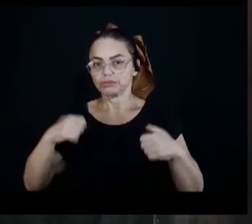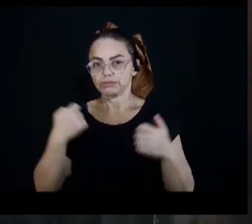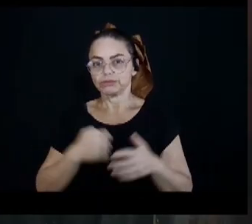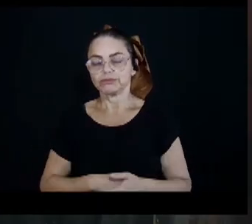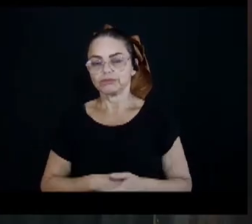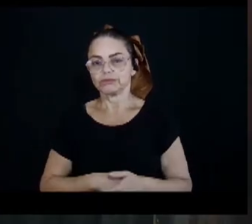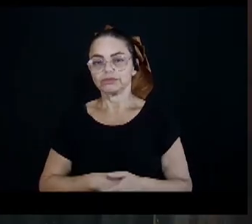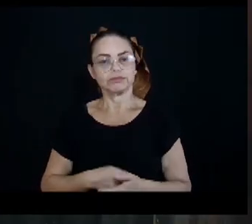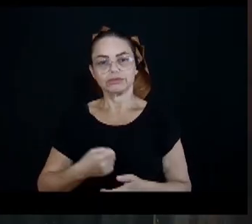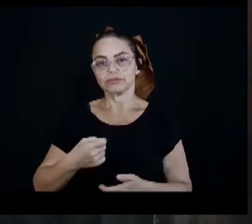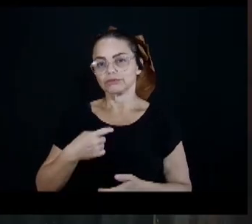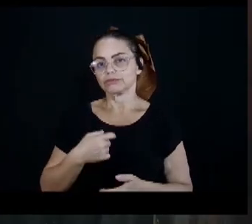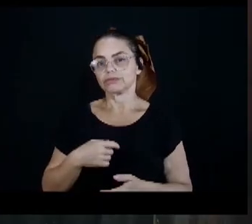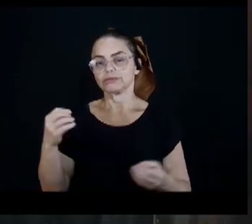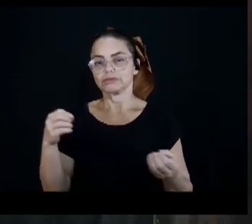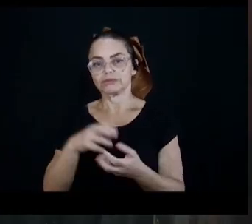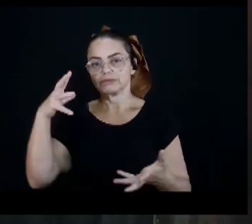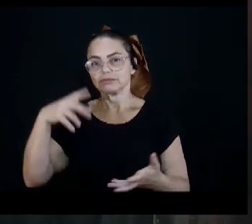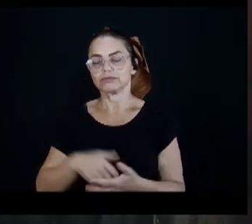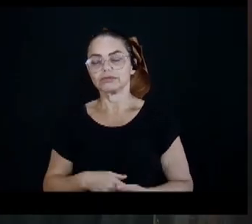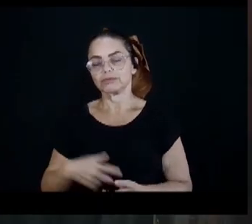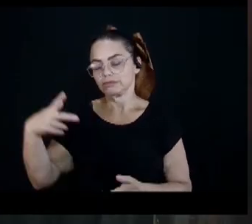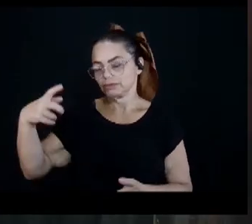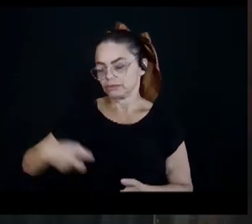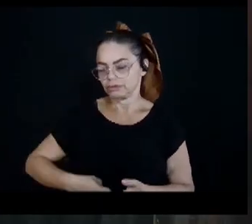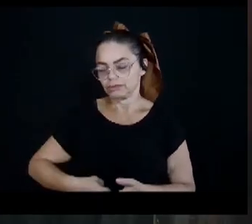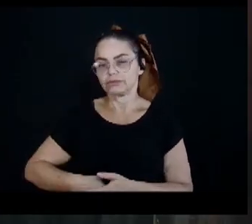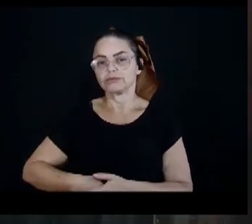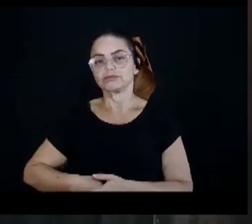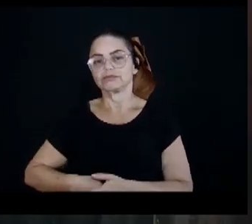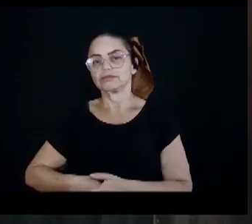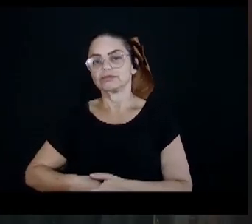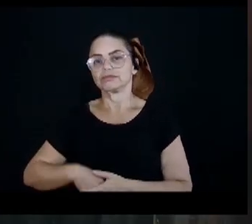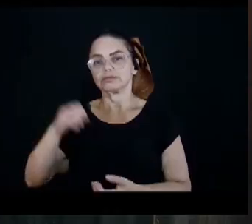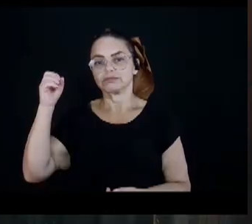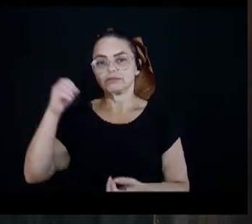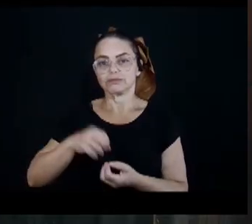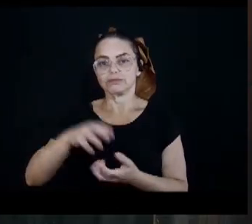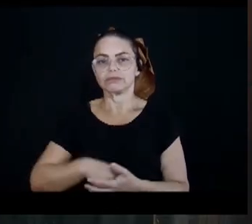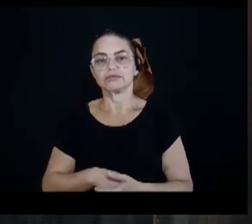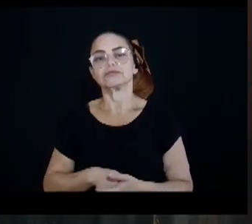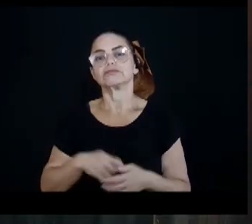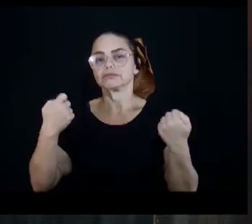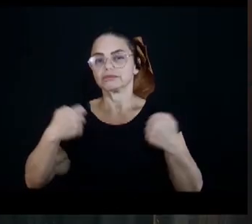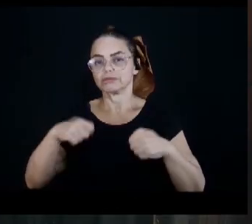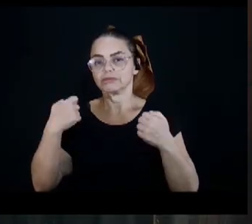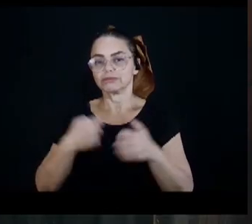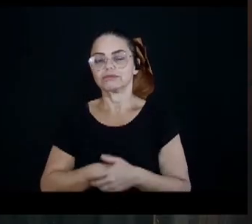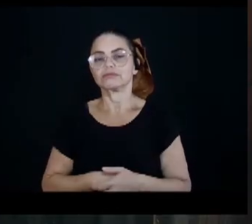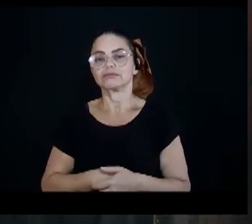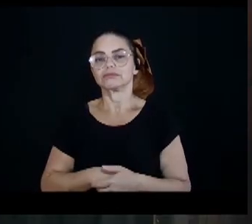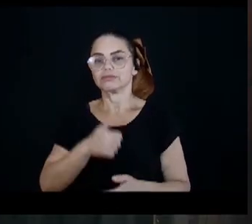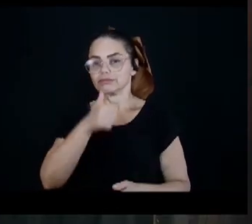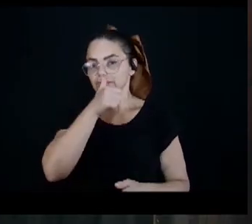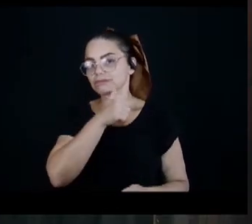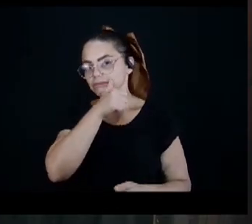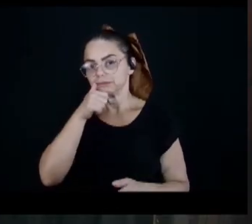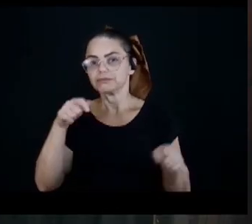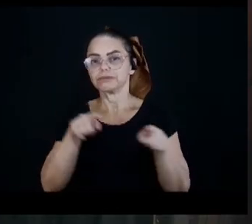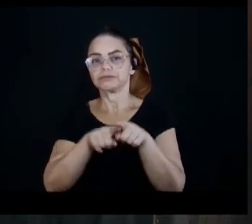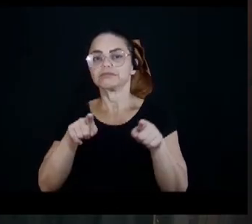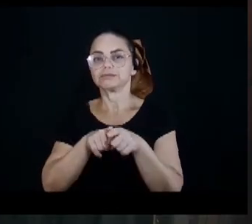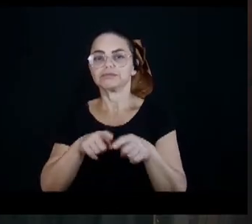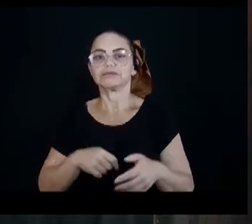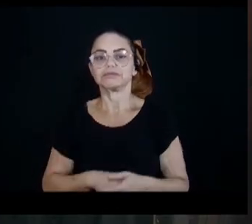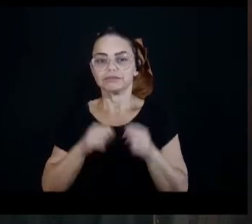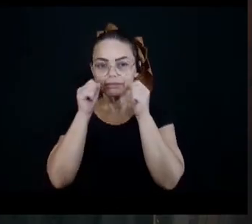caso é a injeção, né? A injeta mágica, ela requer sacrifícios também, ela requer atenção